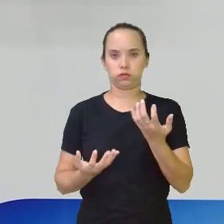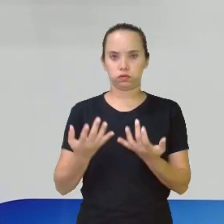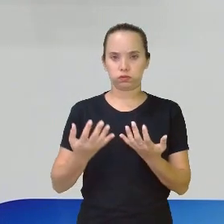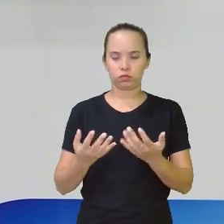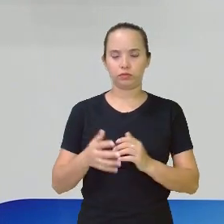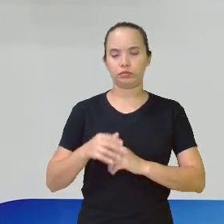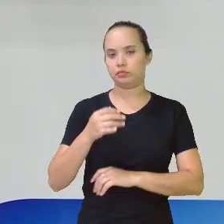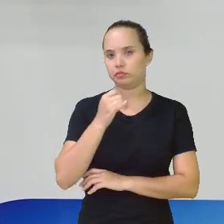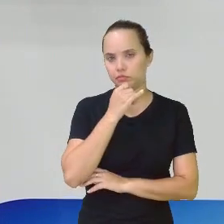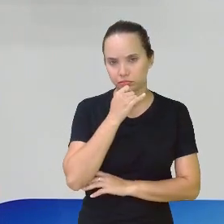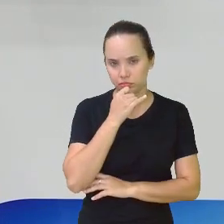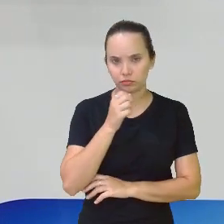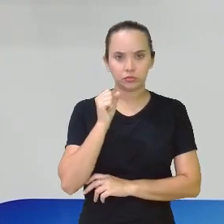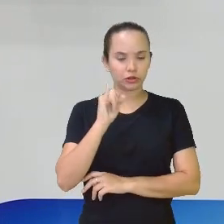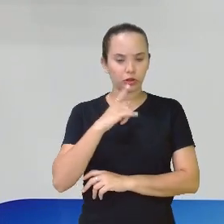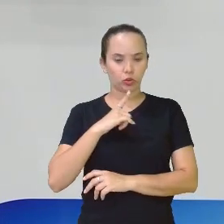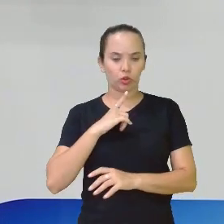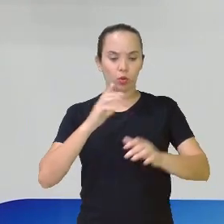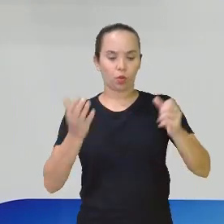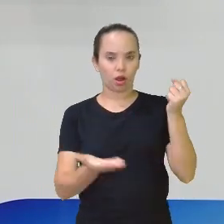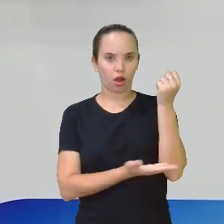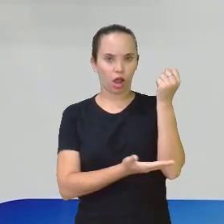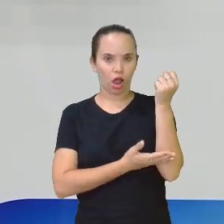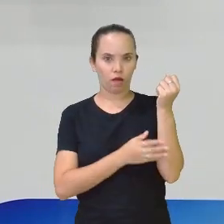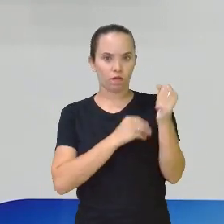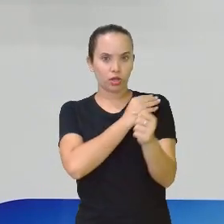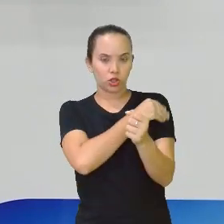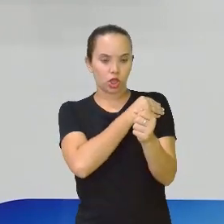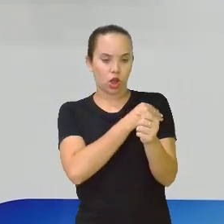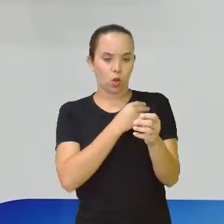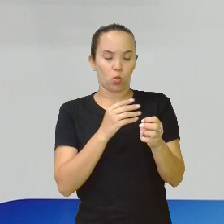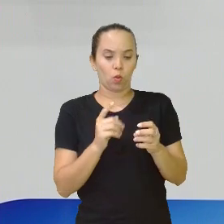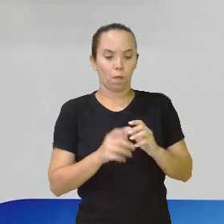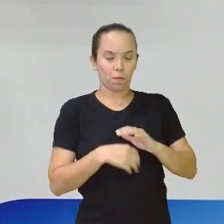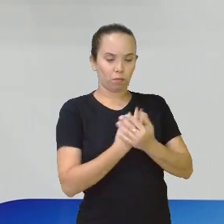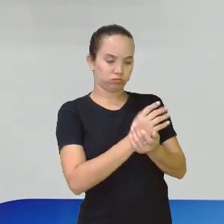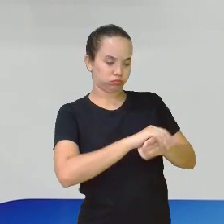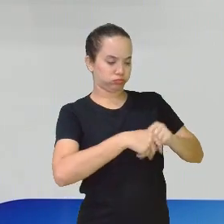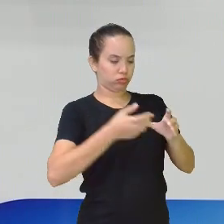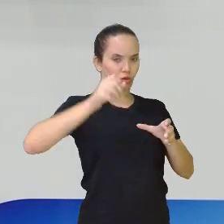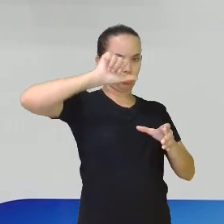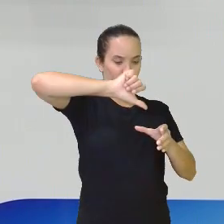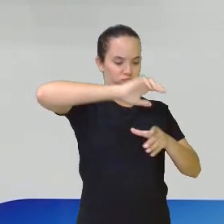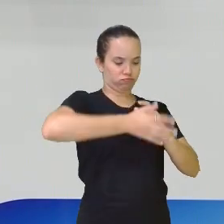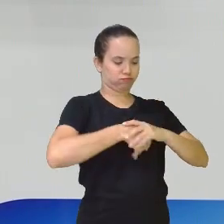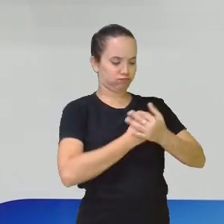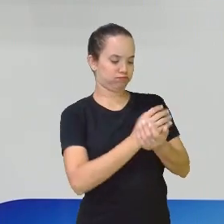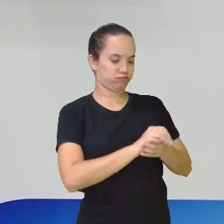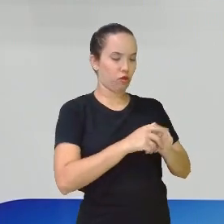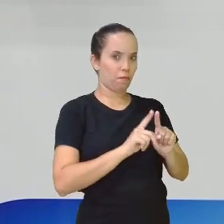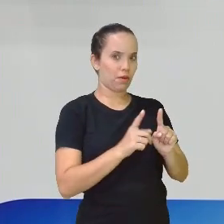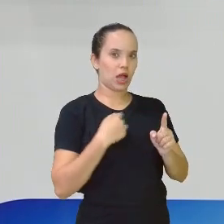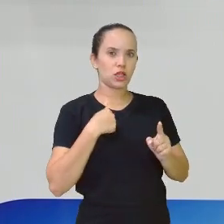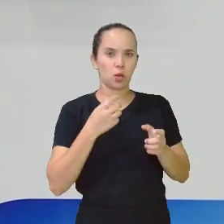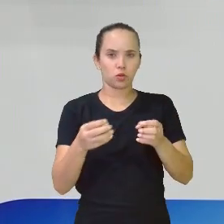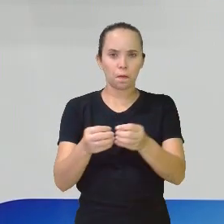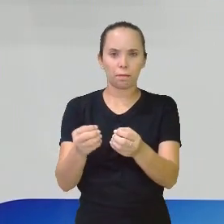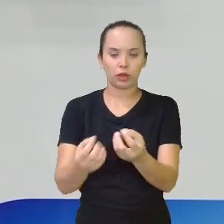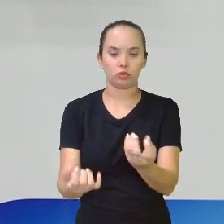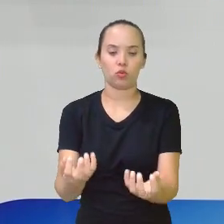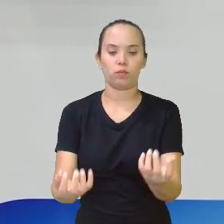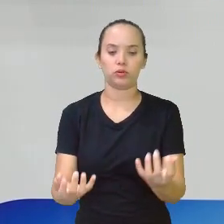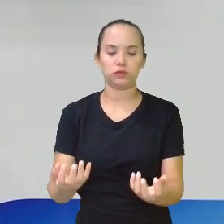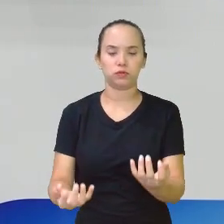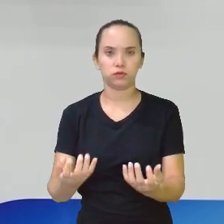com uma garrafa de álcool, higienizando as mãos, perto de um fogão que está ali com a sua boca acesa, eu estou correndo um